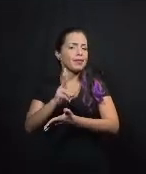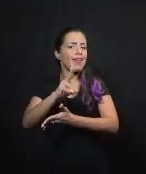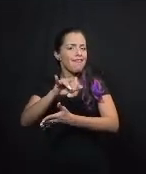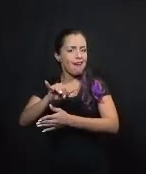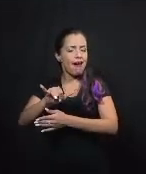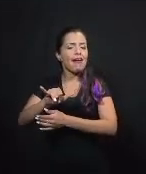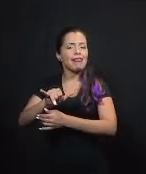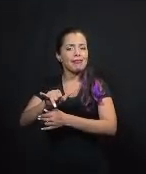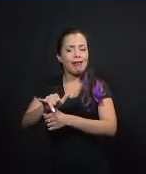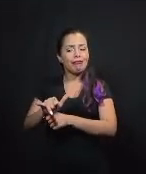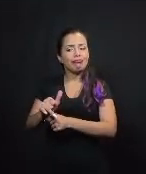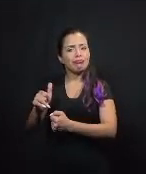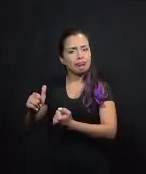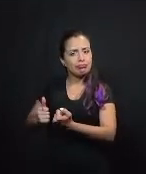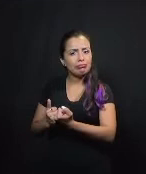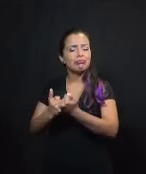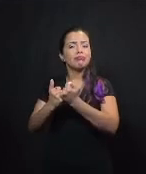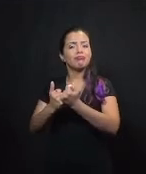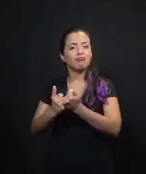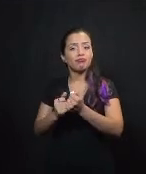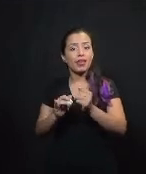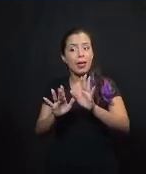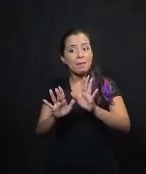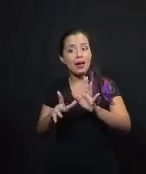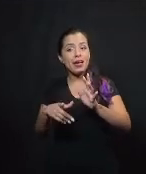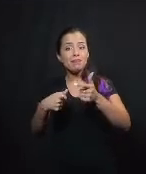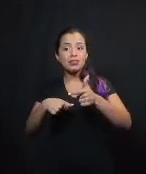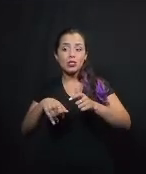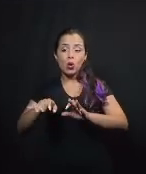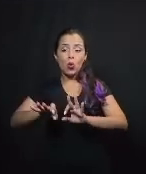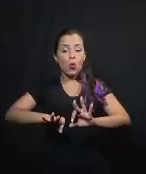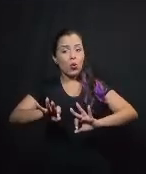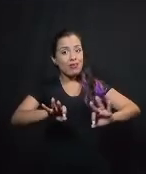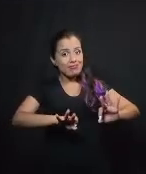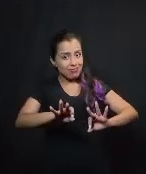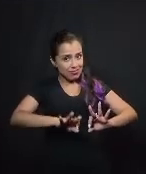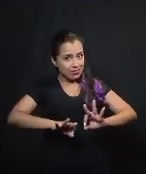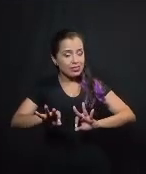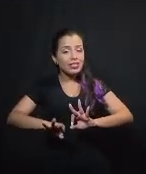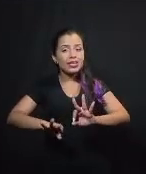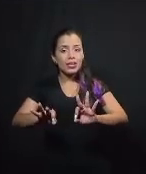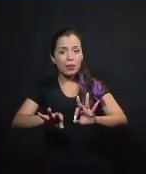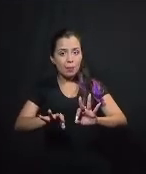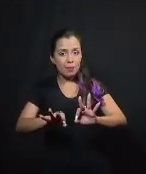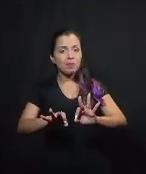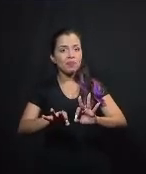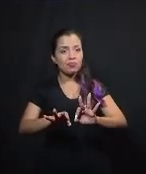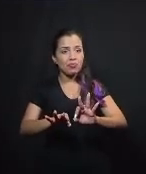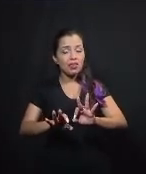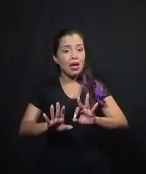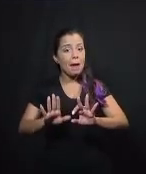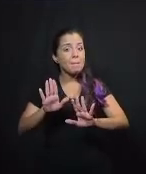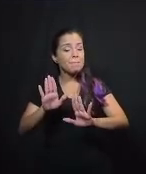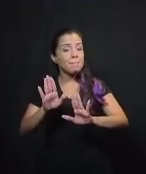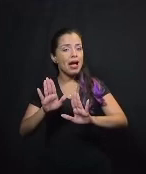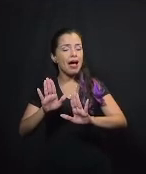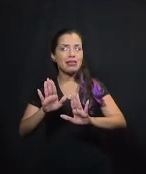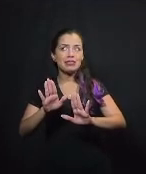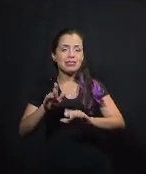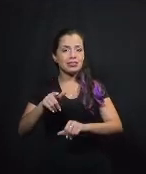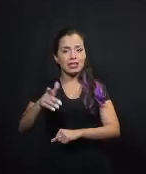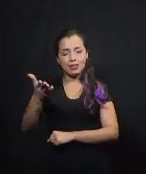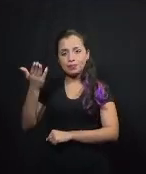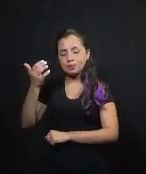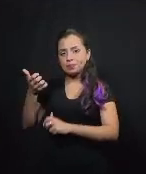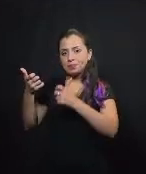difícil. Se organizando, atuando. Eu acho que atuando numa... Veja, agora eu vou pegar um pouco lá naquele lado